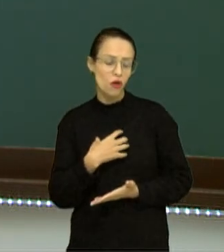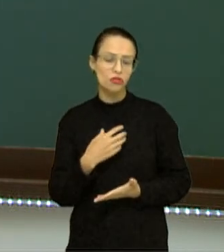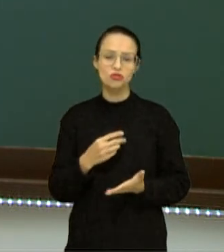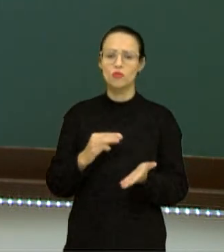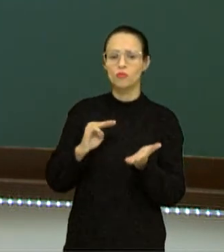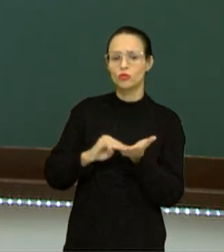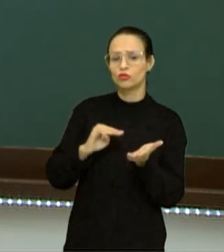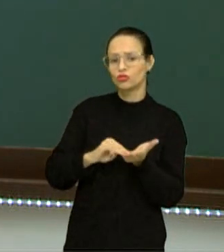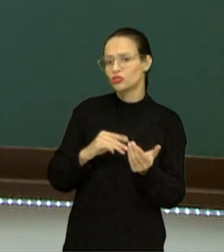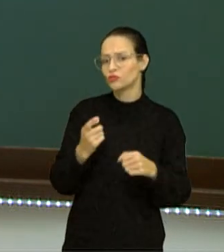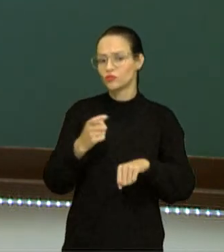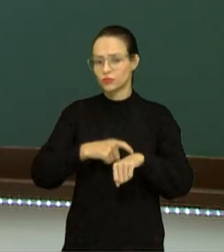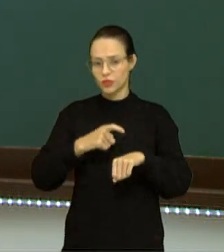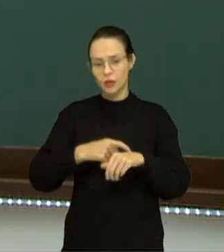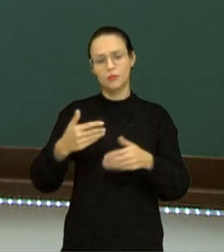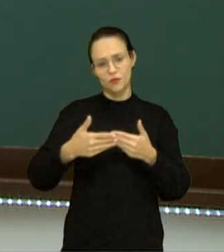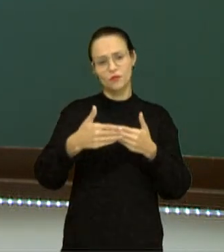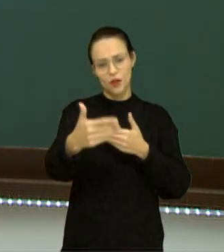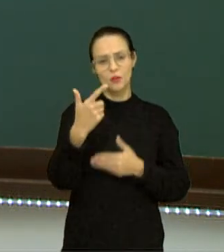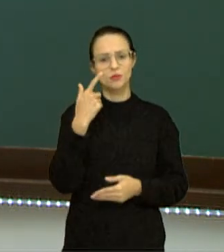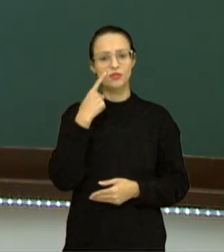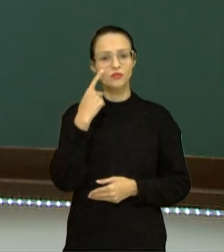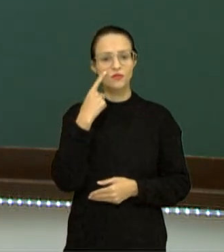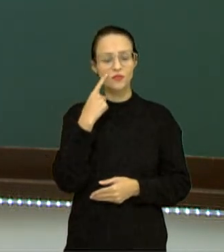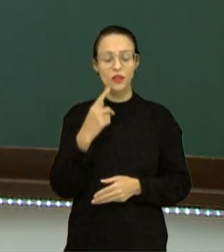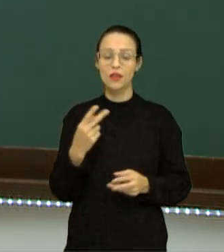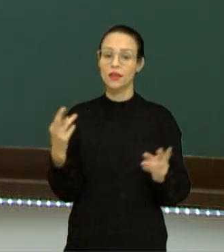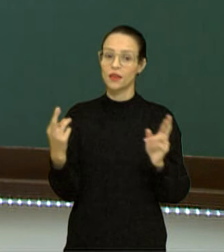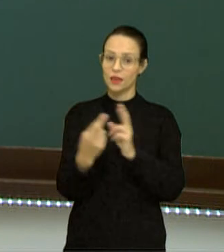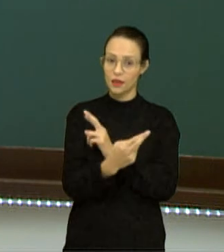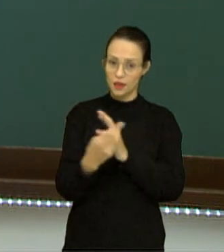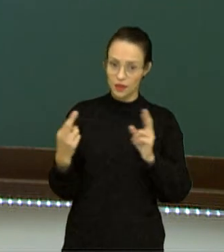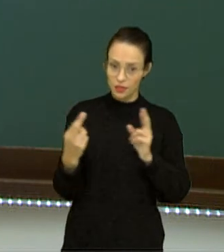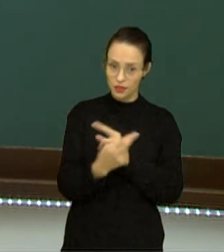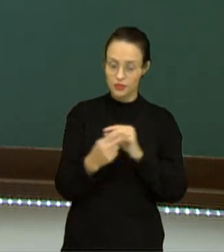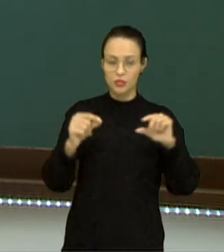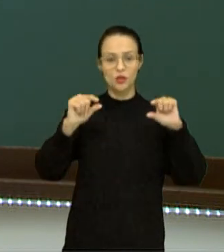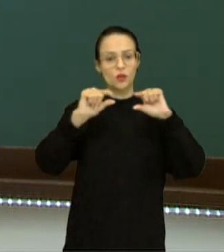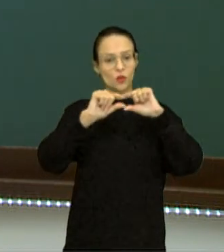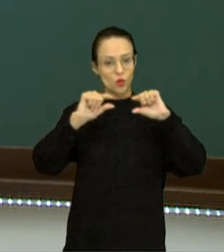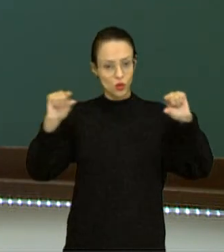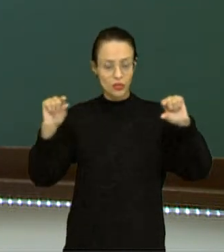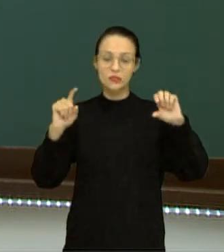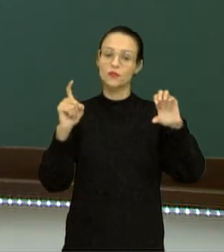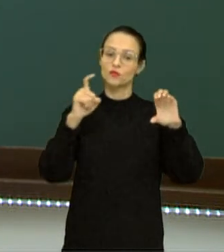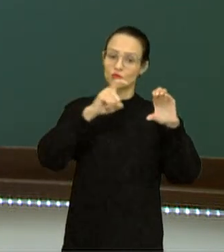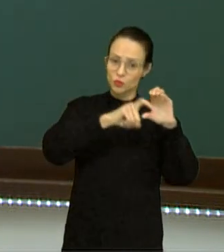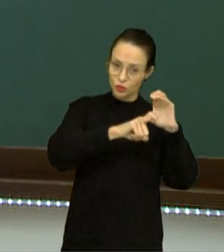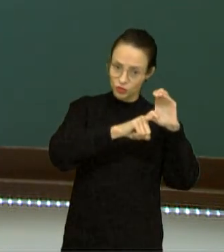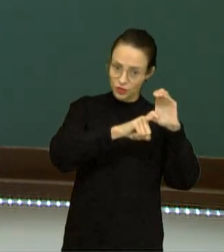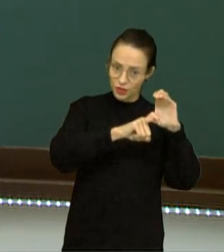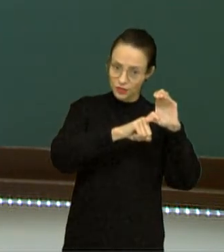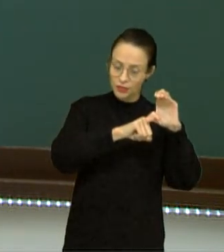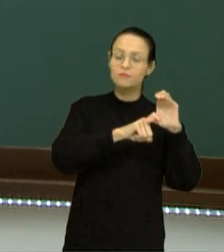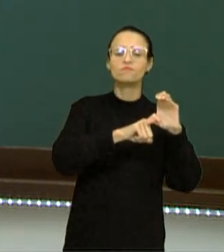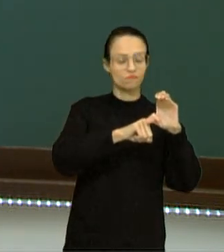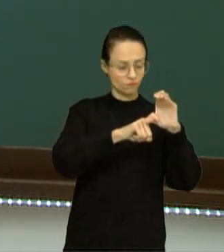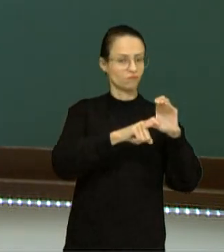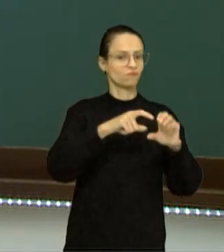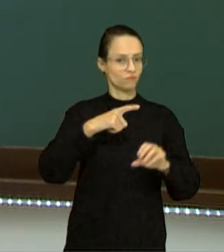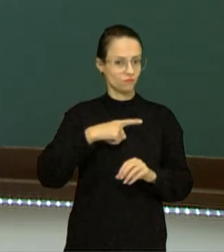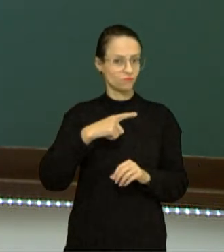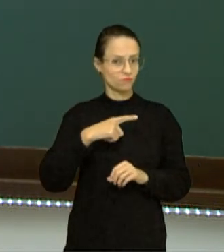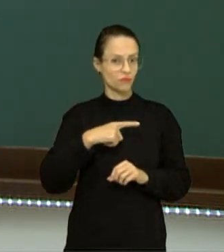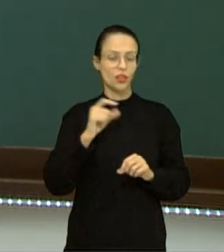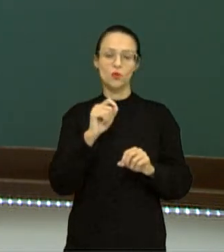de tempo, o que veremos na sequência. Então, a relação de uma oração ser subordinada, ela estabelece